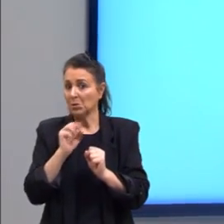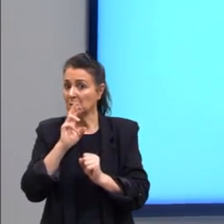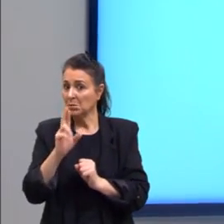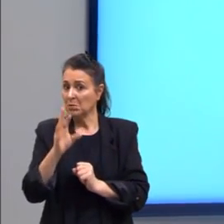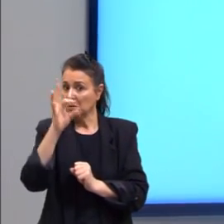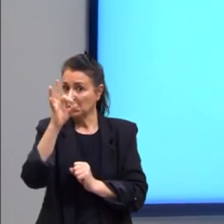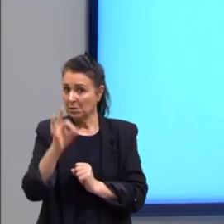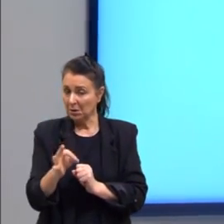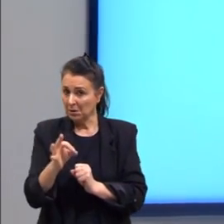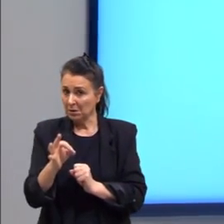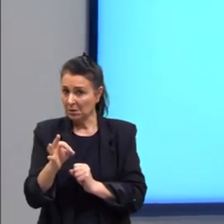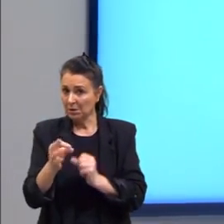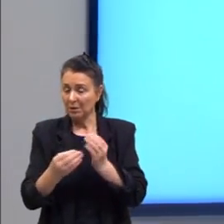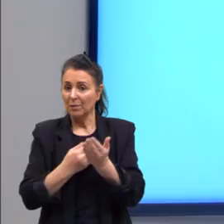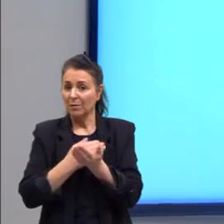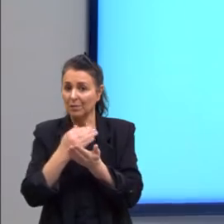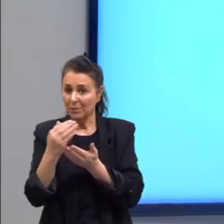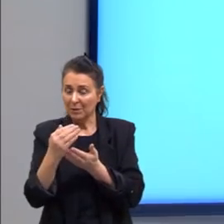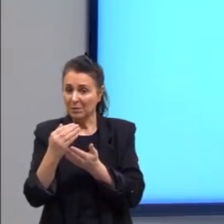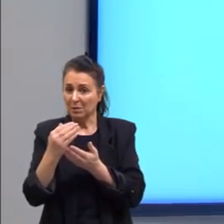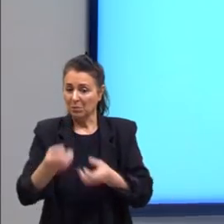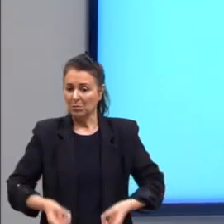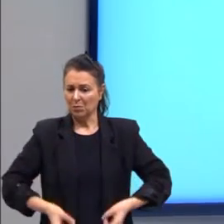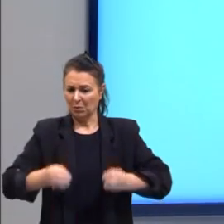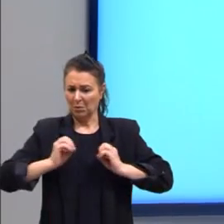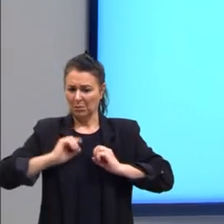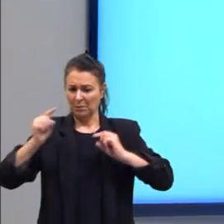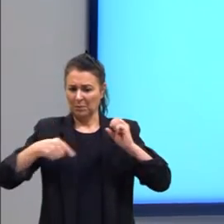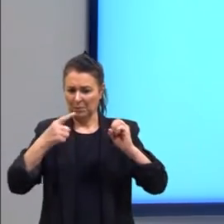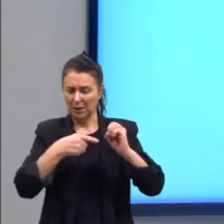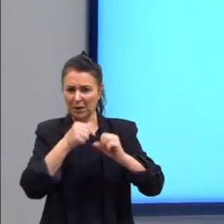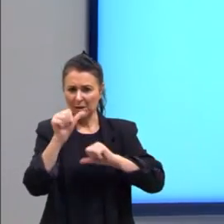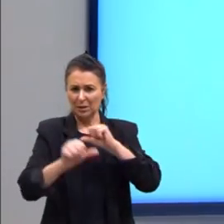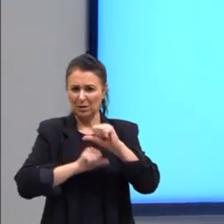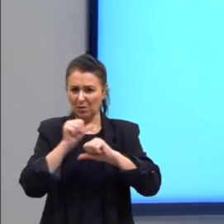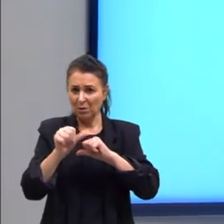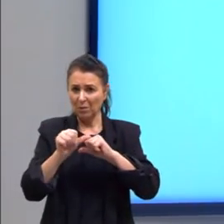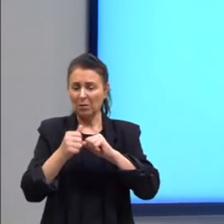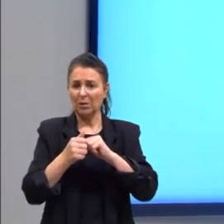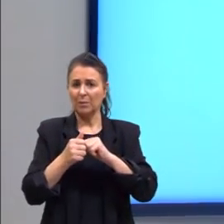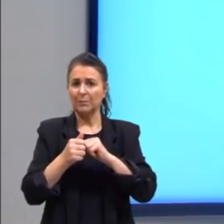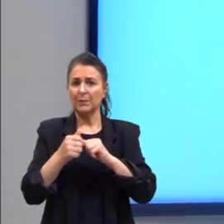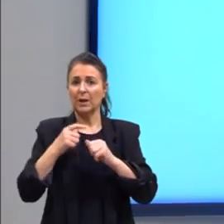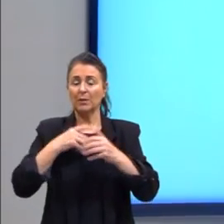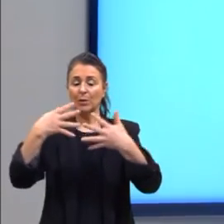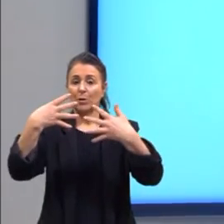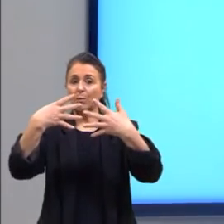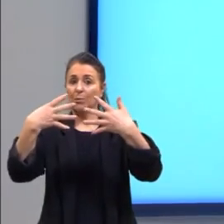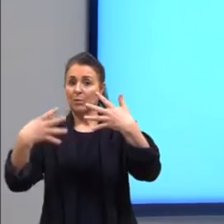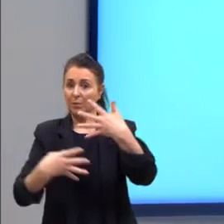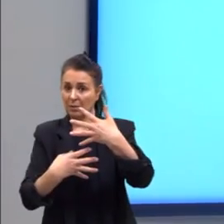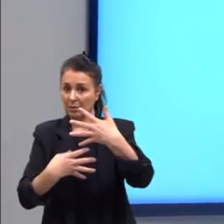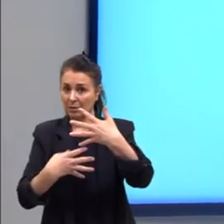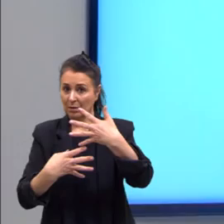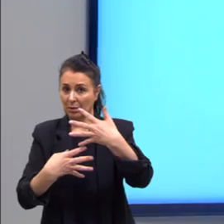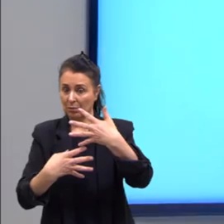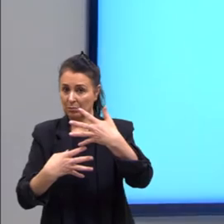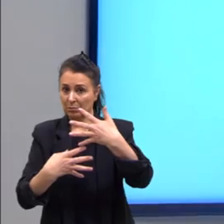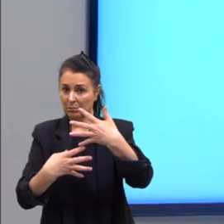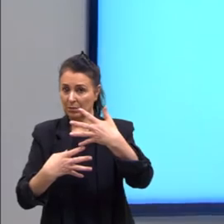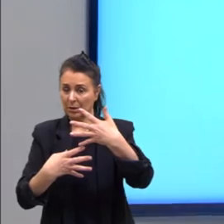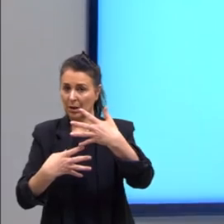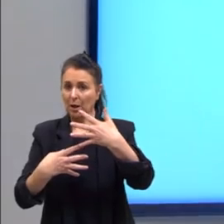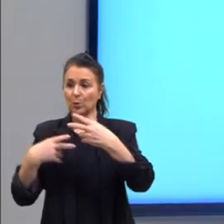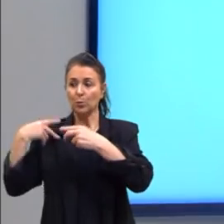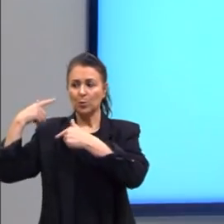gametas troca de segmento muito boa pedida letra de ocorrência de mutações somáticas nos descendentes